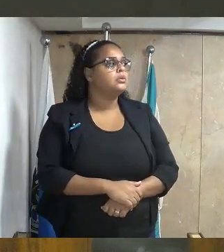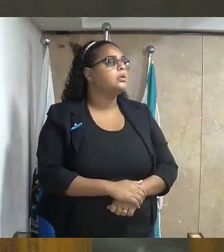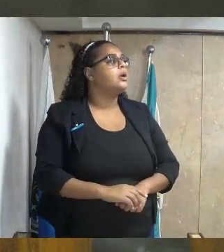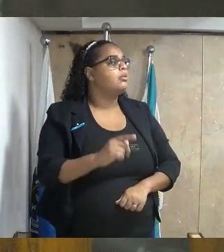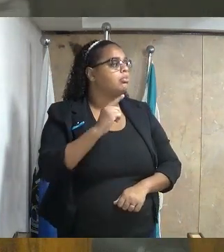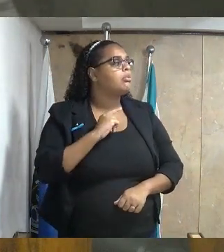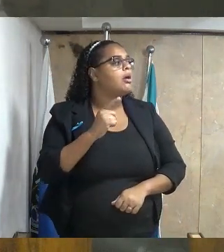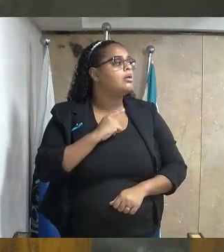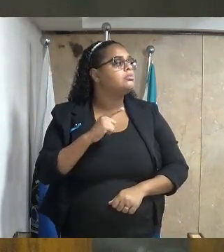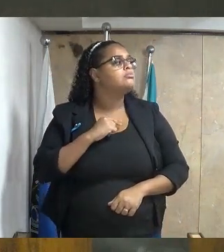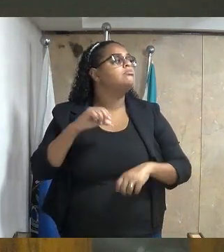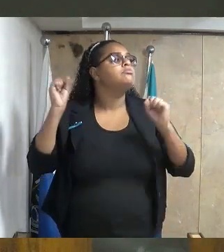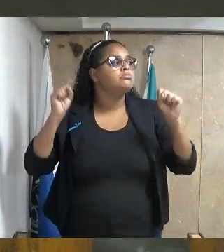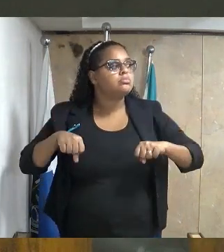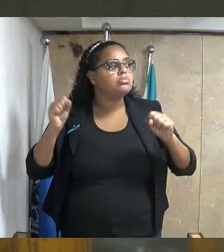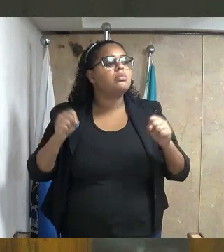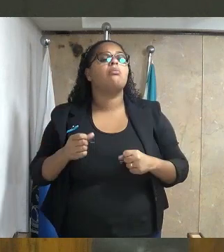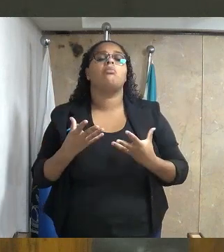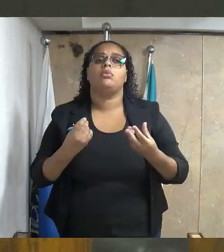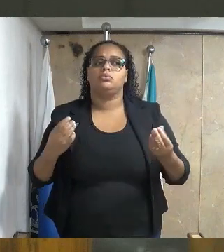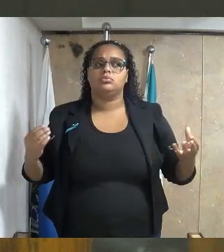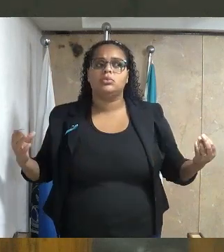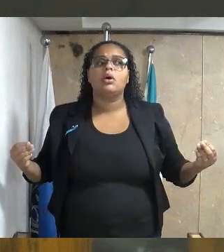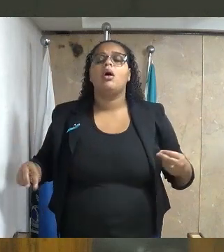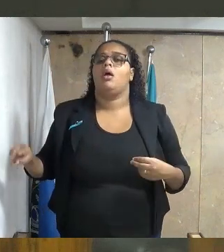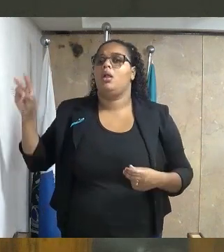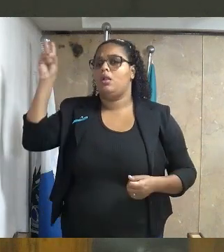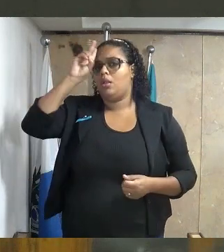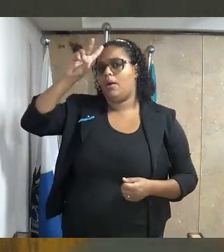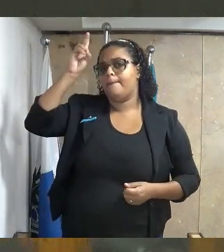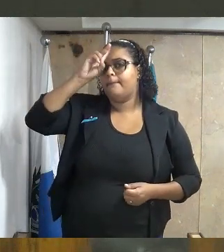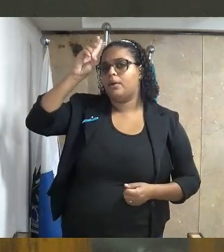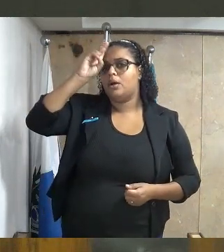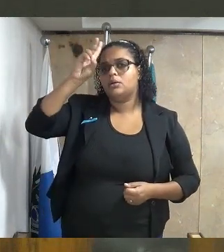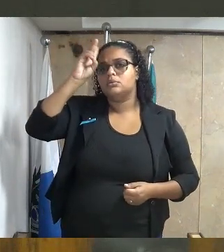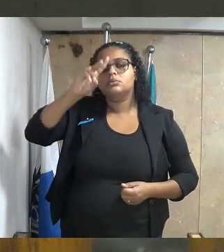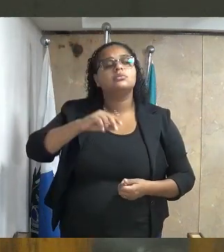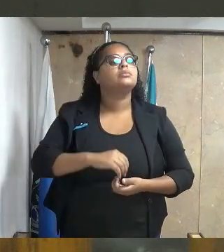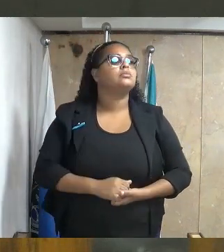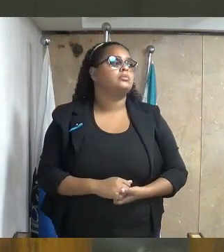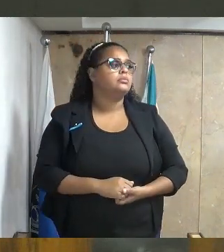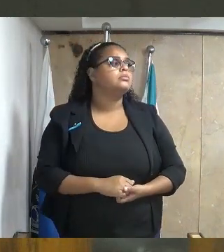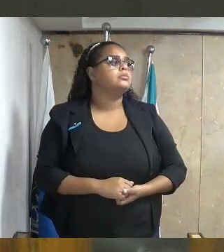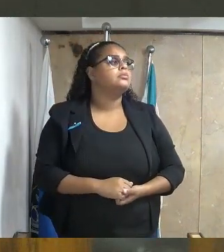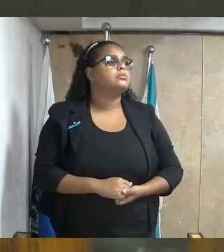tem sim uma grande relevância em relembrar esse ato